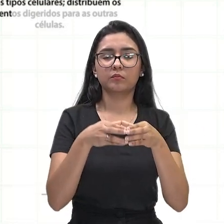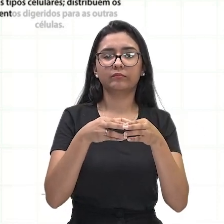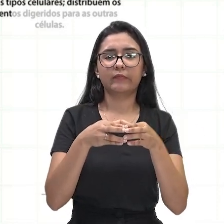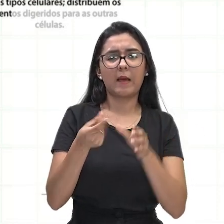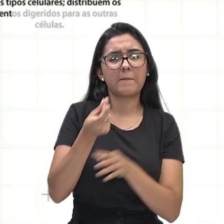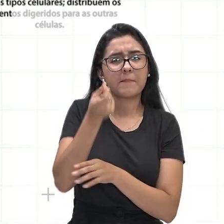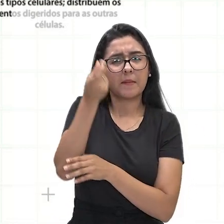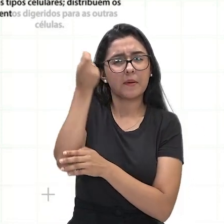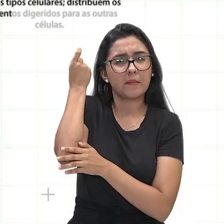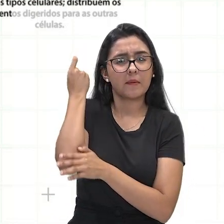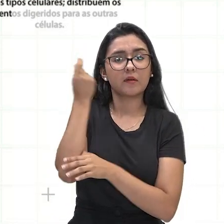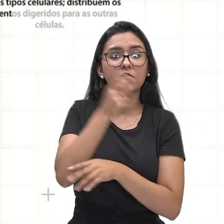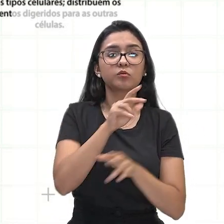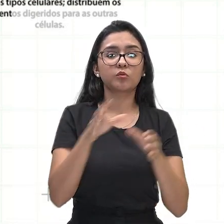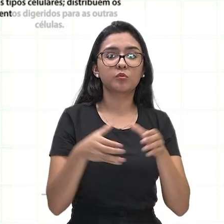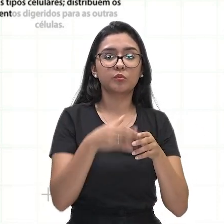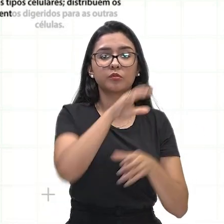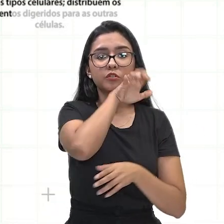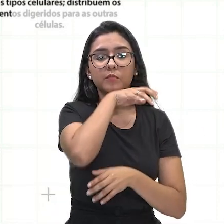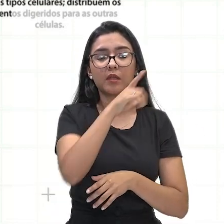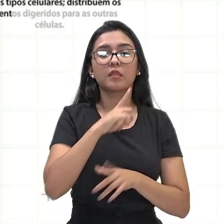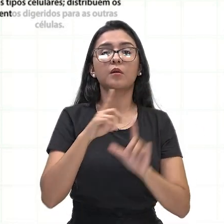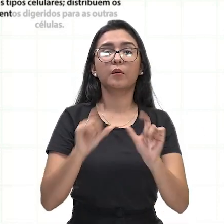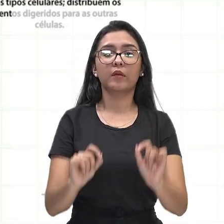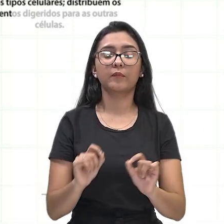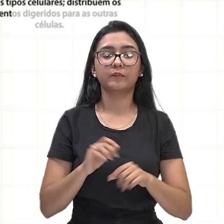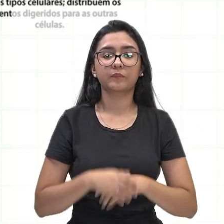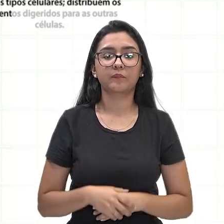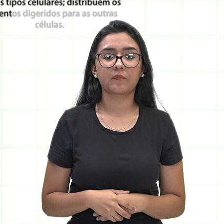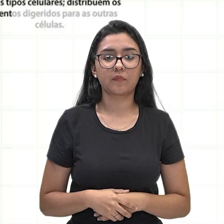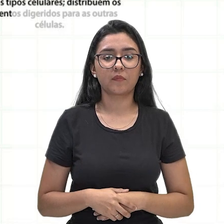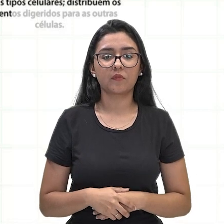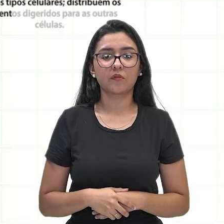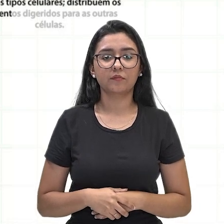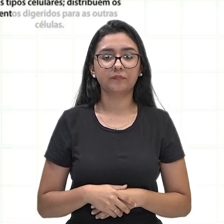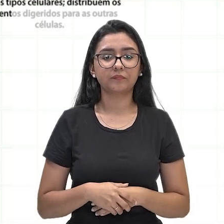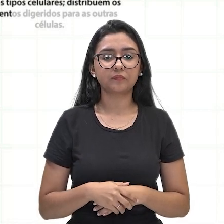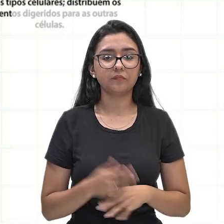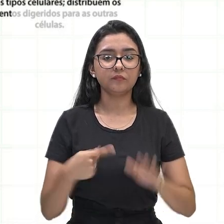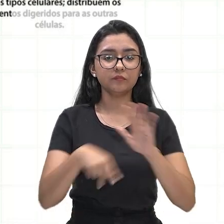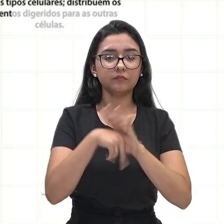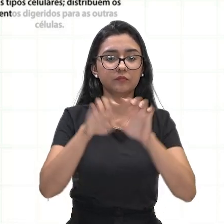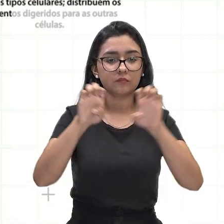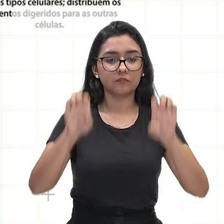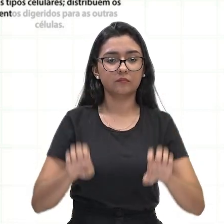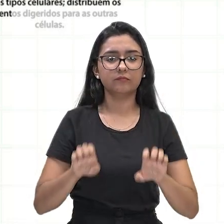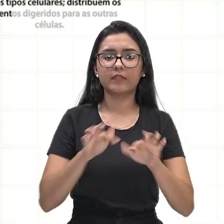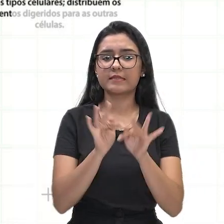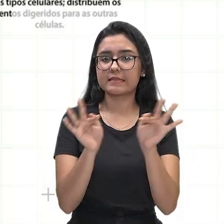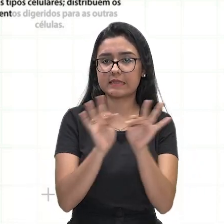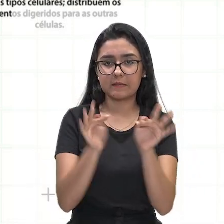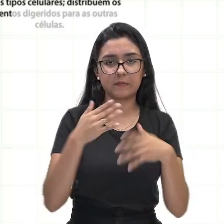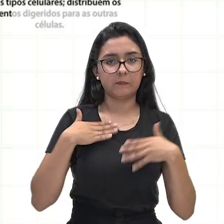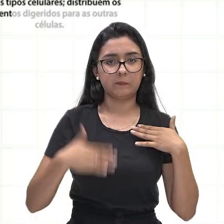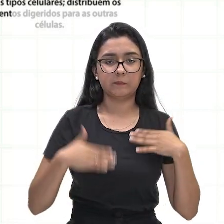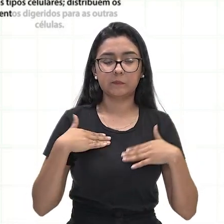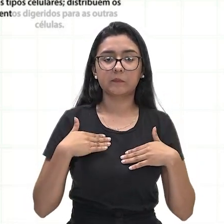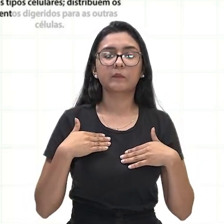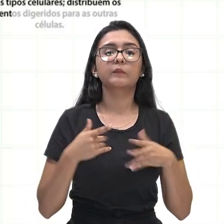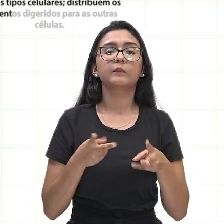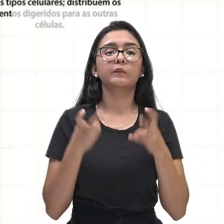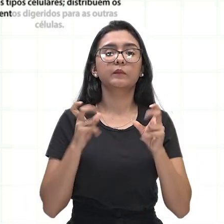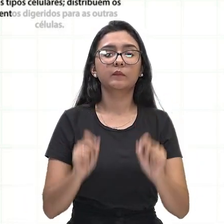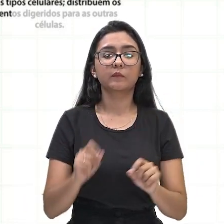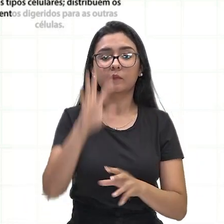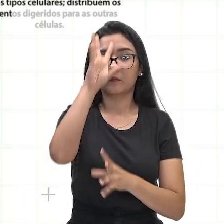mais primitivo de animais, né? Então eles vão ter uma conformação, né, corpórea muito simples. É